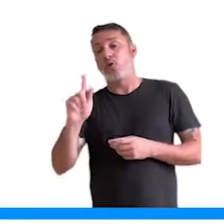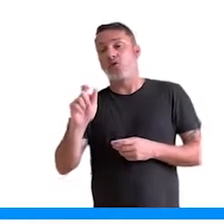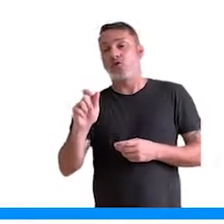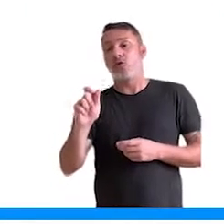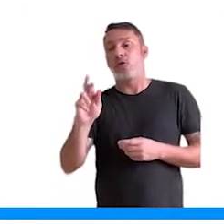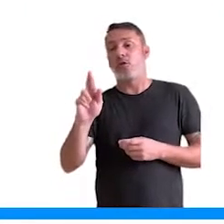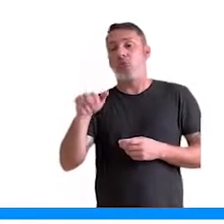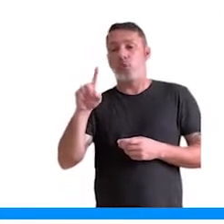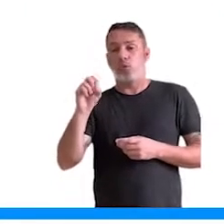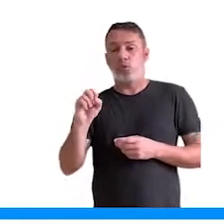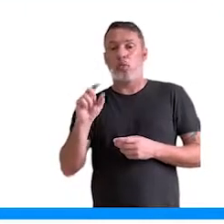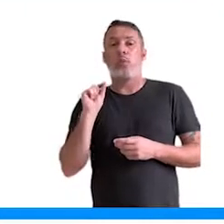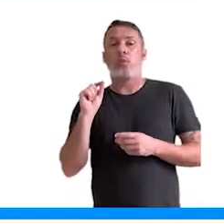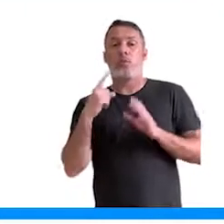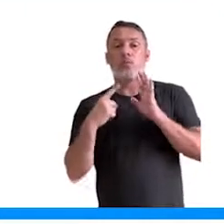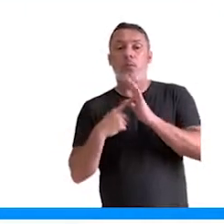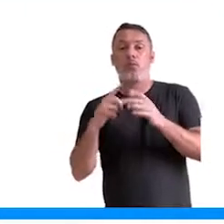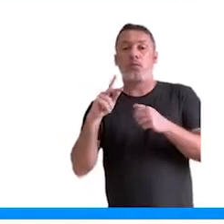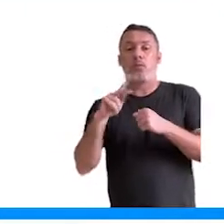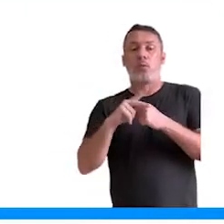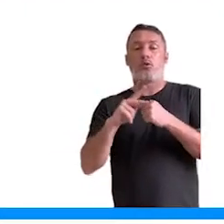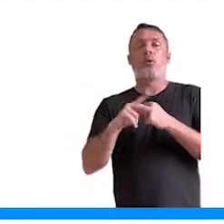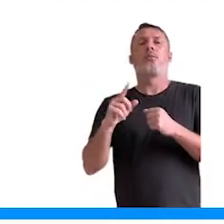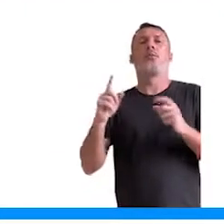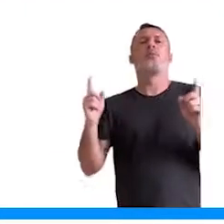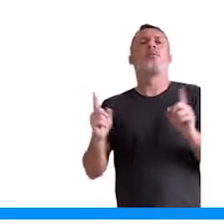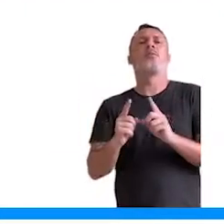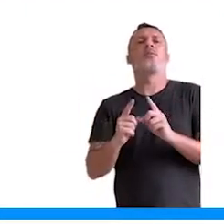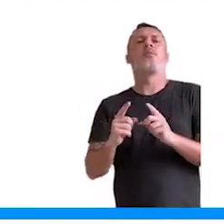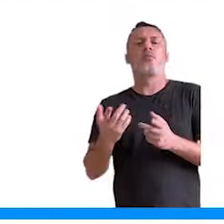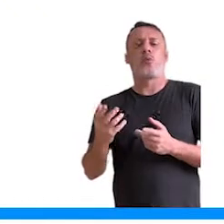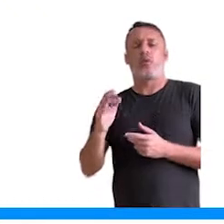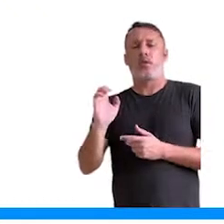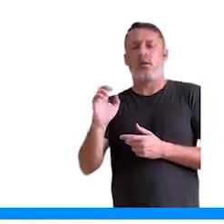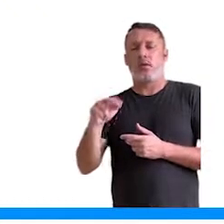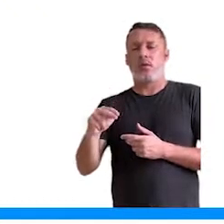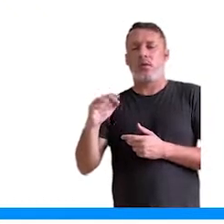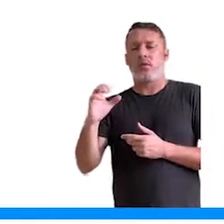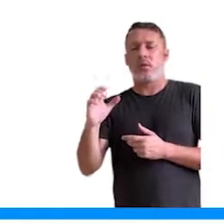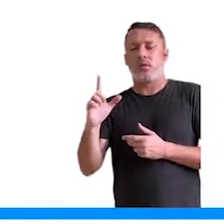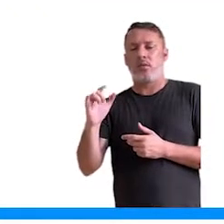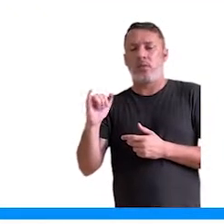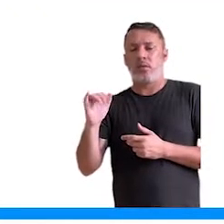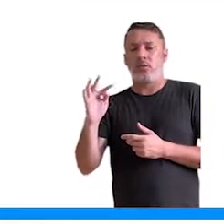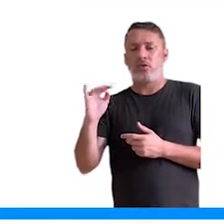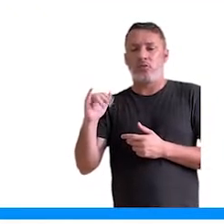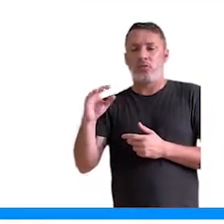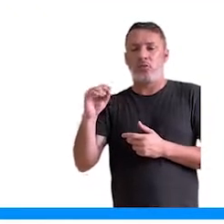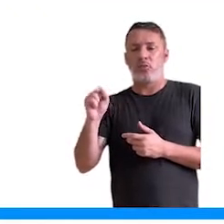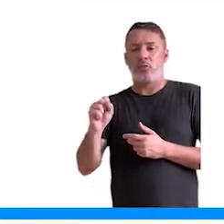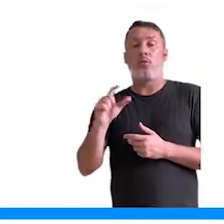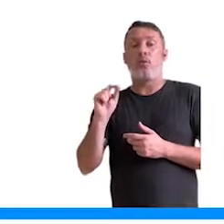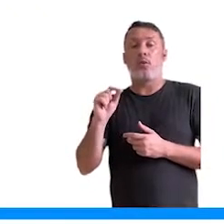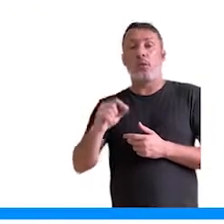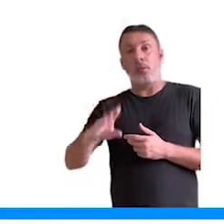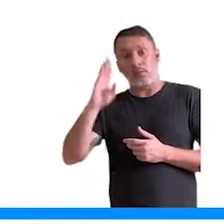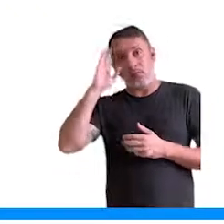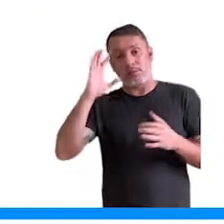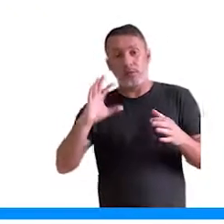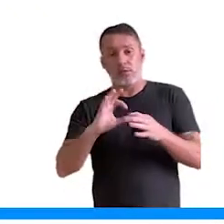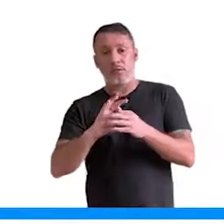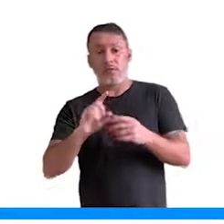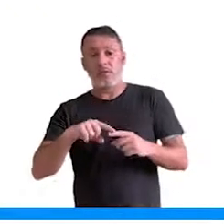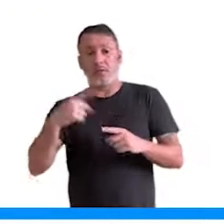dos verbos, né? Pós-posto ao verbo principal. Note que nesses casos, verbo e pronome unem-se formando uma